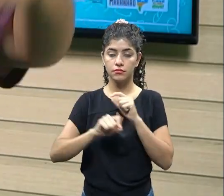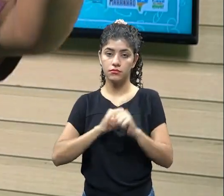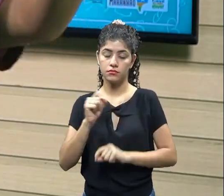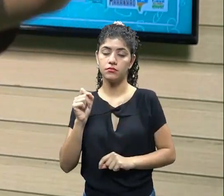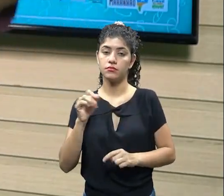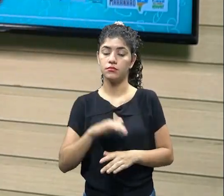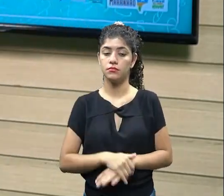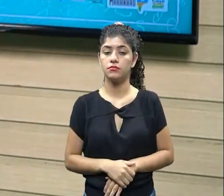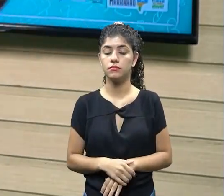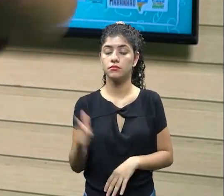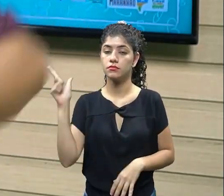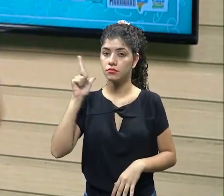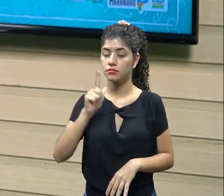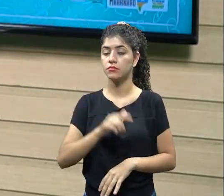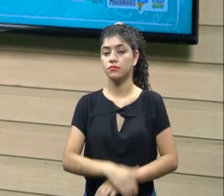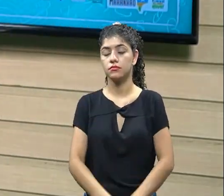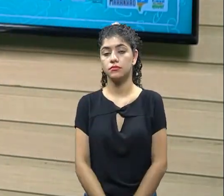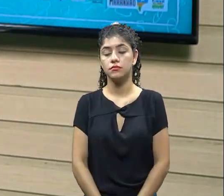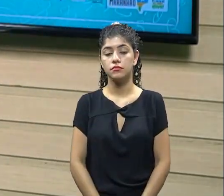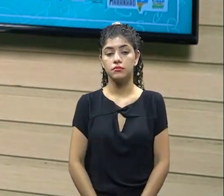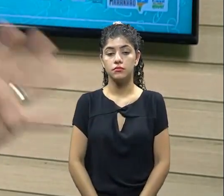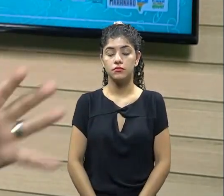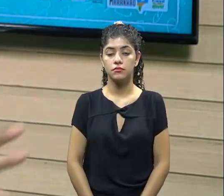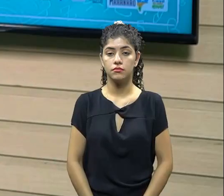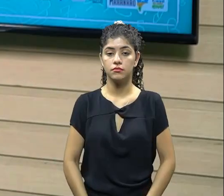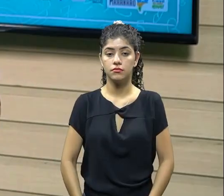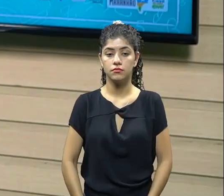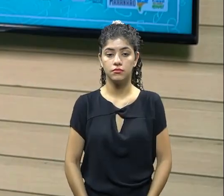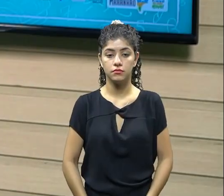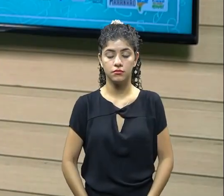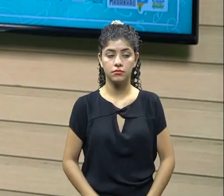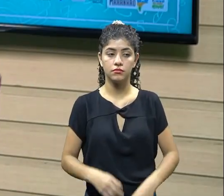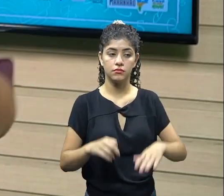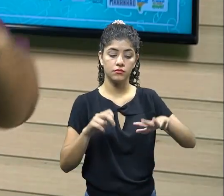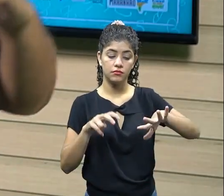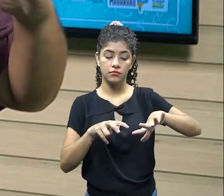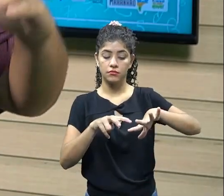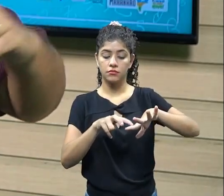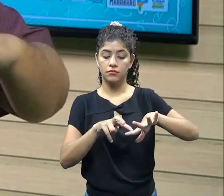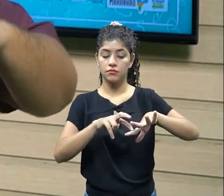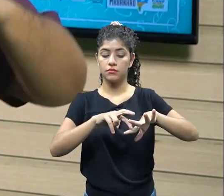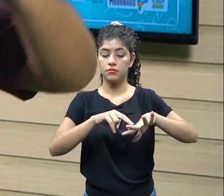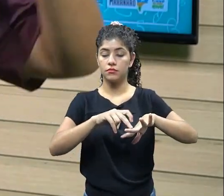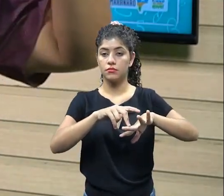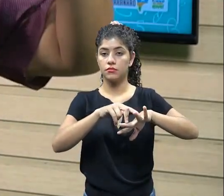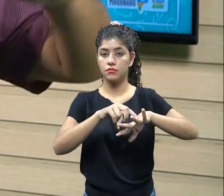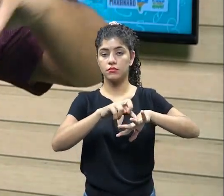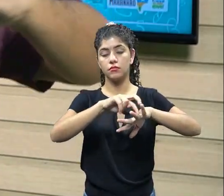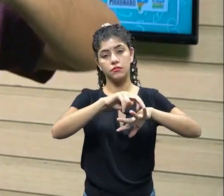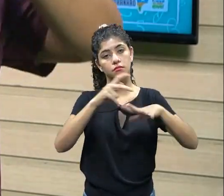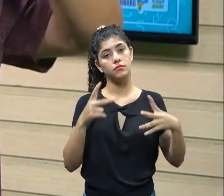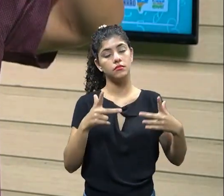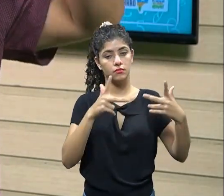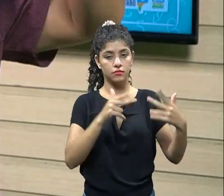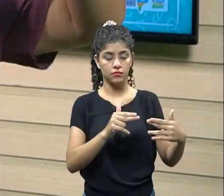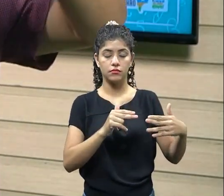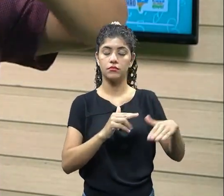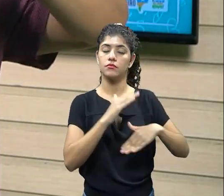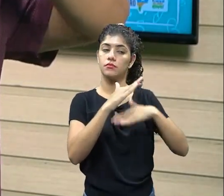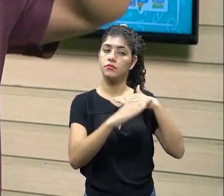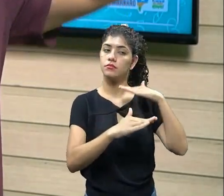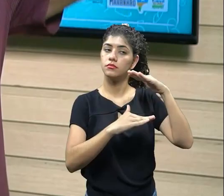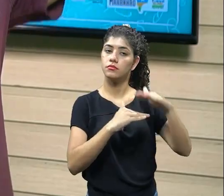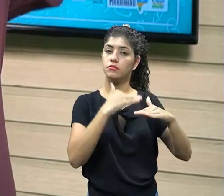esses objetivos, assim chegar lá. Pense num degrau, né? Você vai subindo, vai subindo cada degrau,